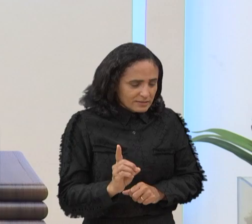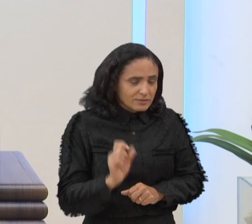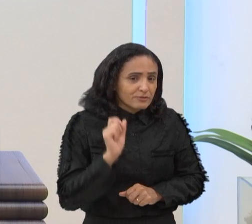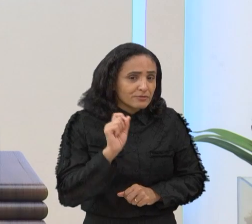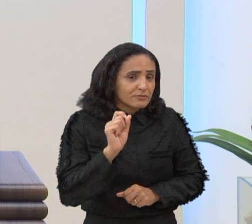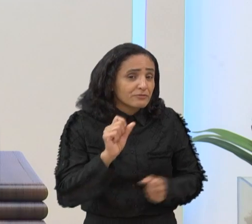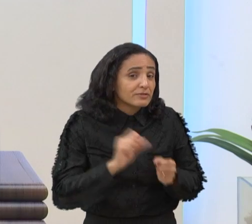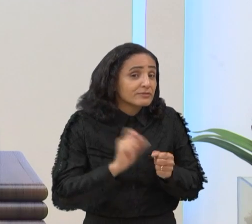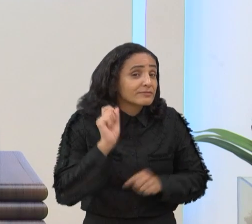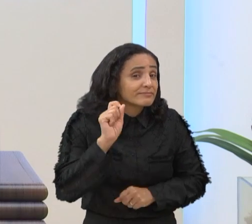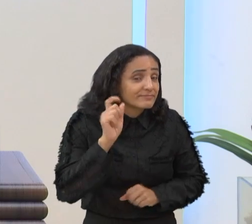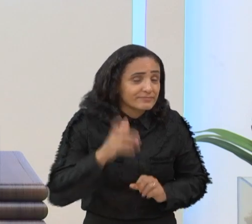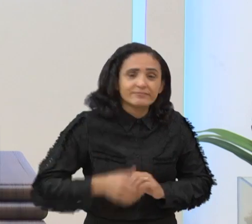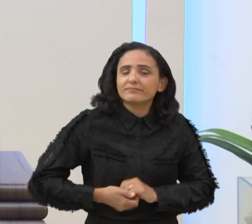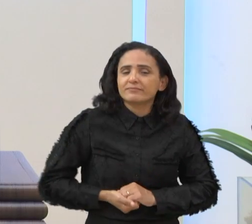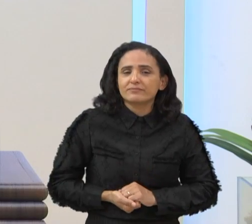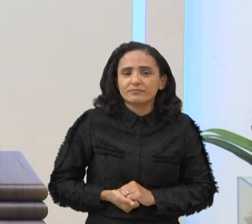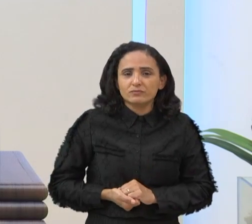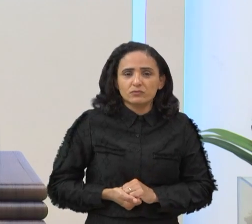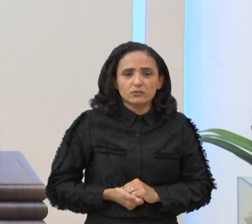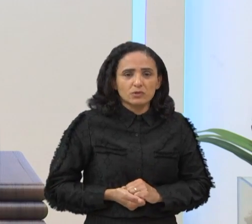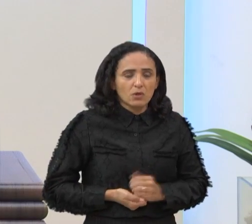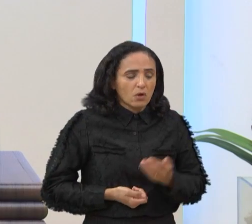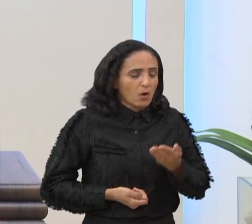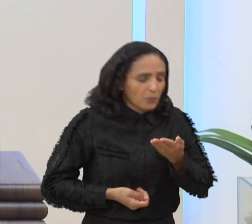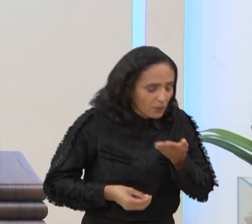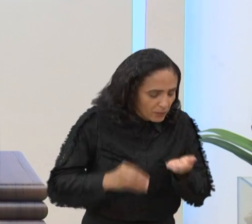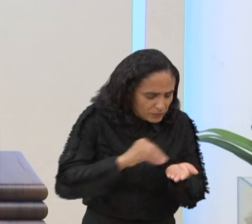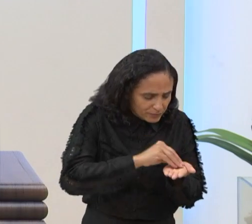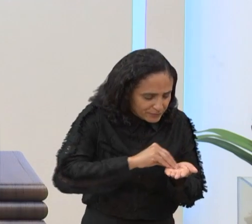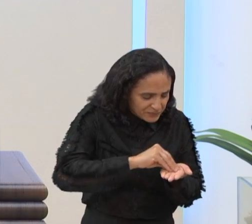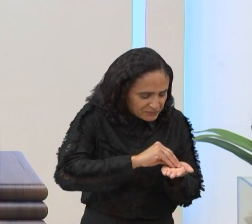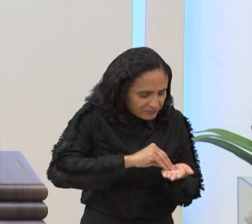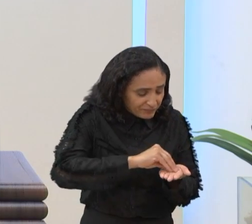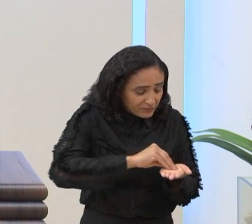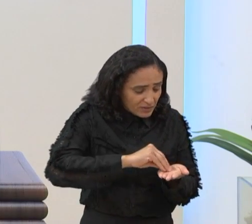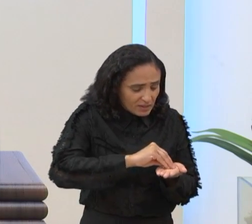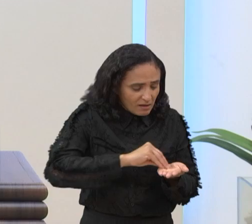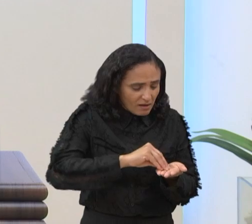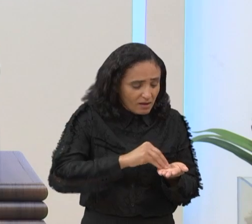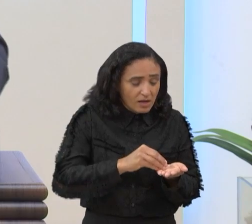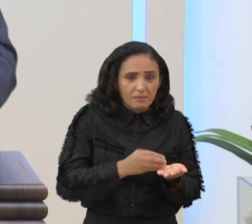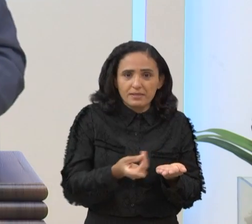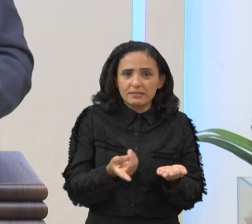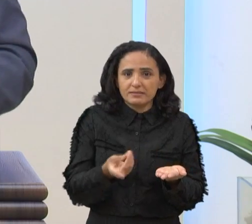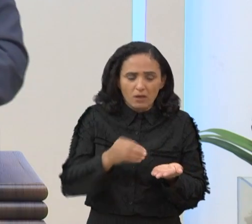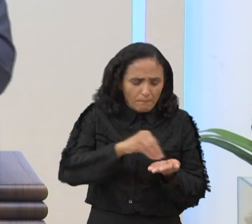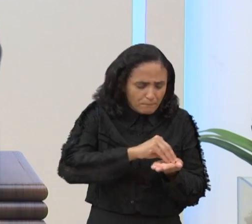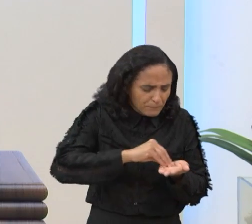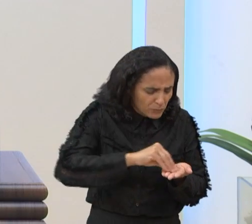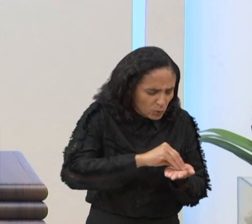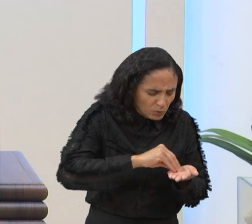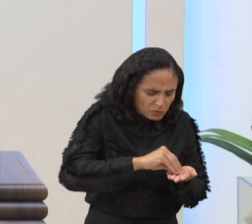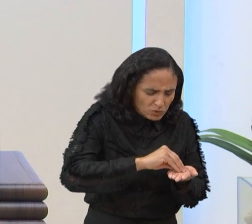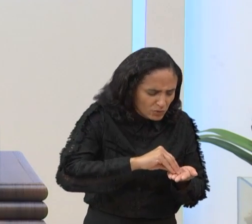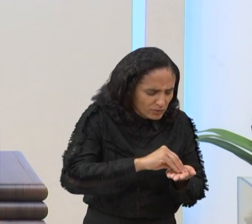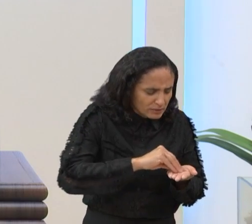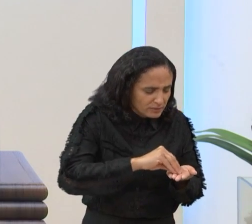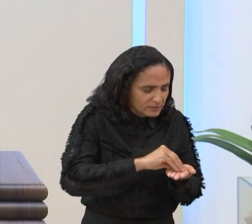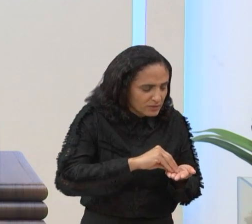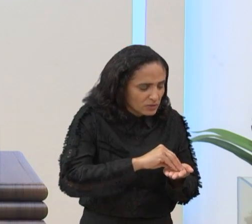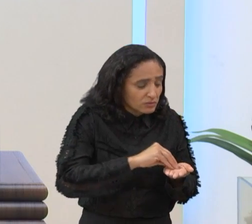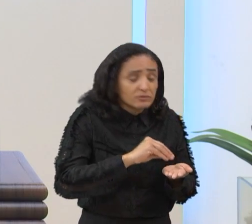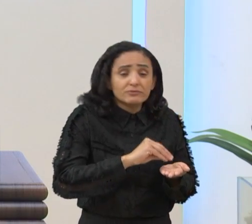que Jesus faz? Cuspiu na terra, com a saliva fez lodo,